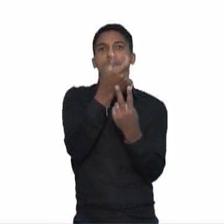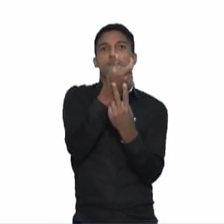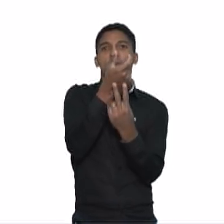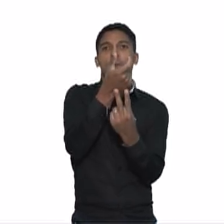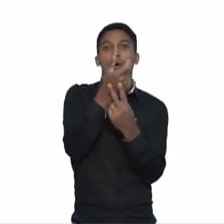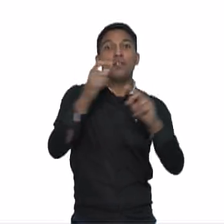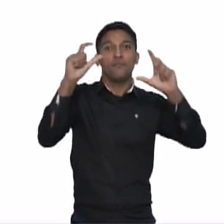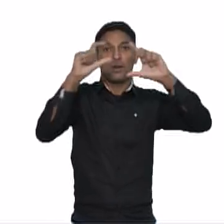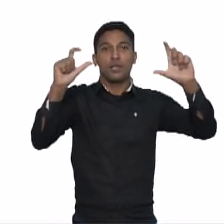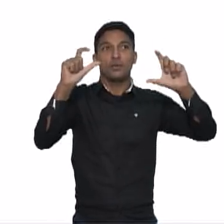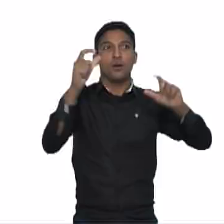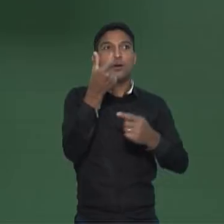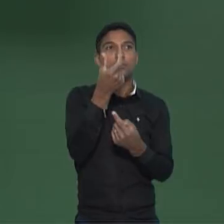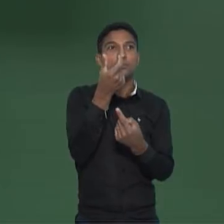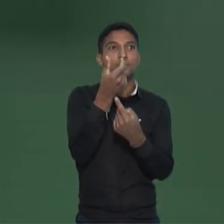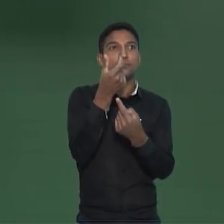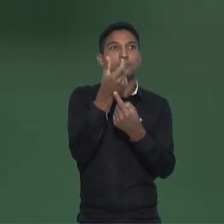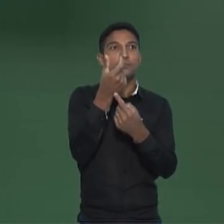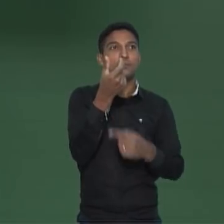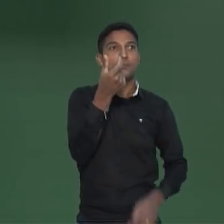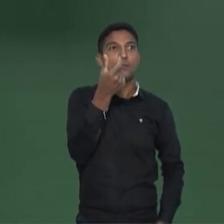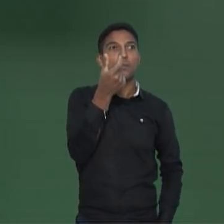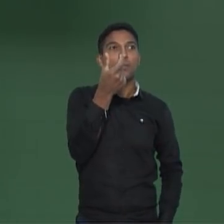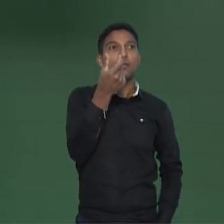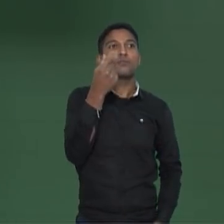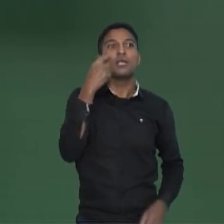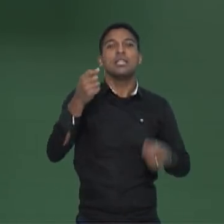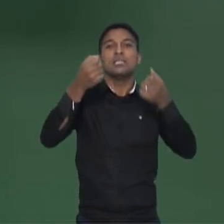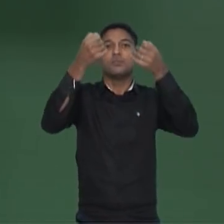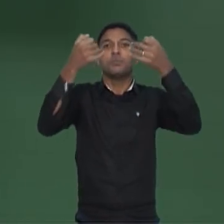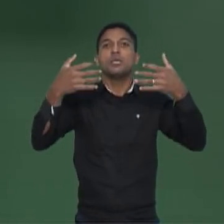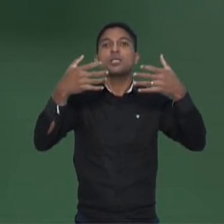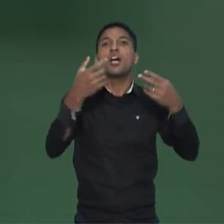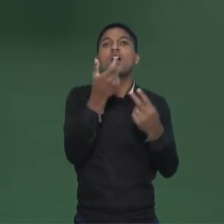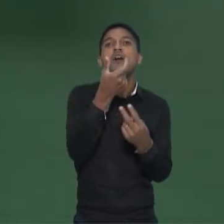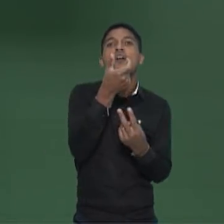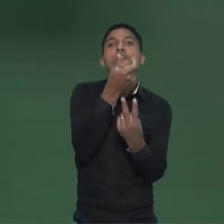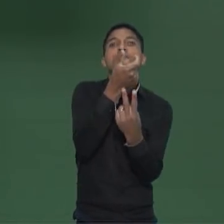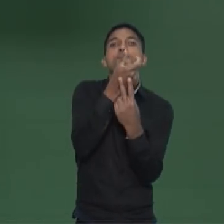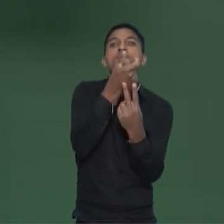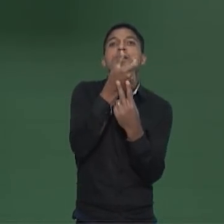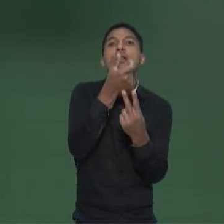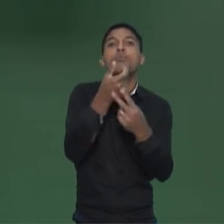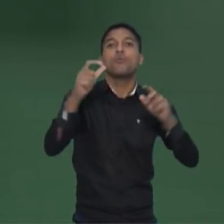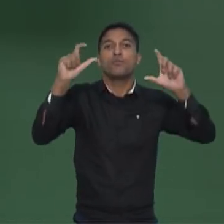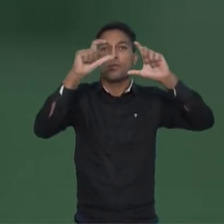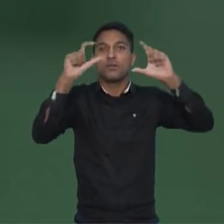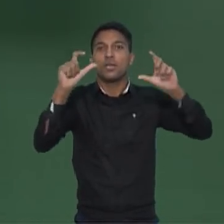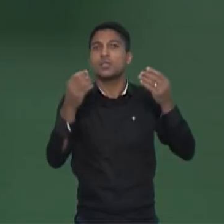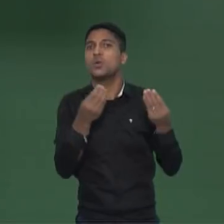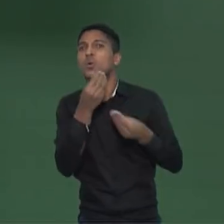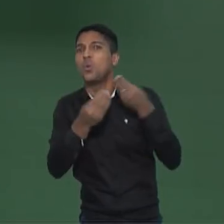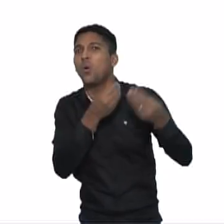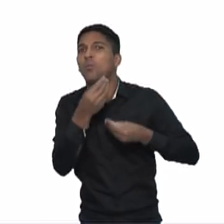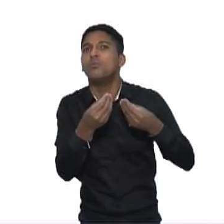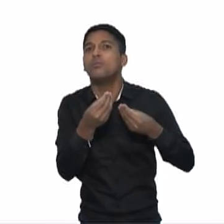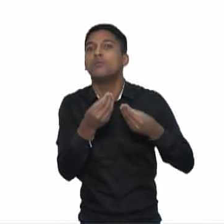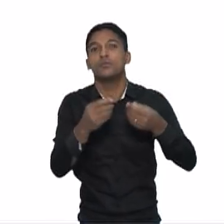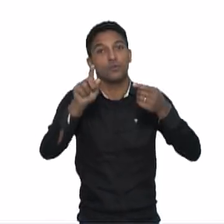essa ideia? Faça essa explicação, como acontece essa regência na frase.